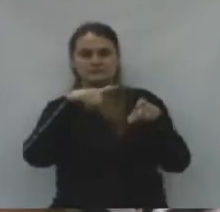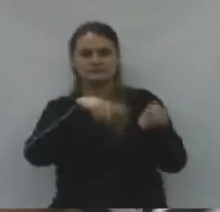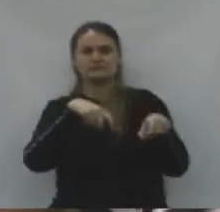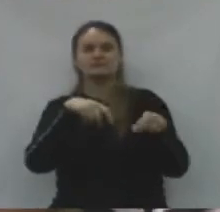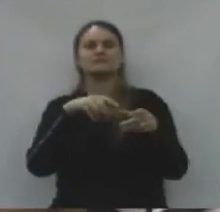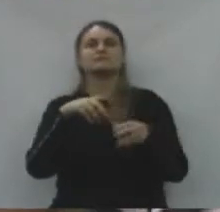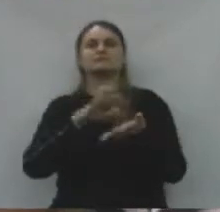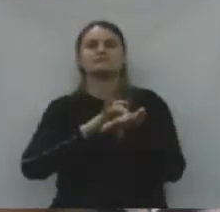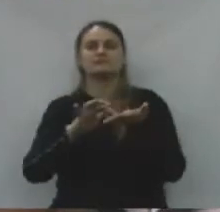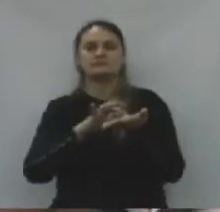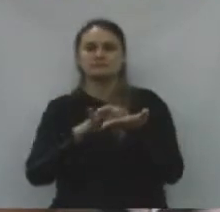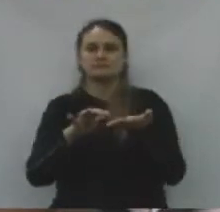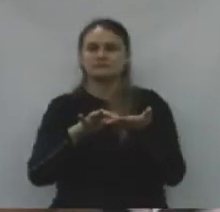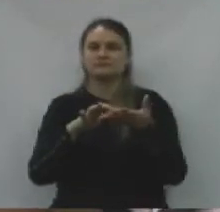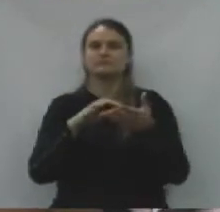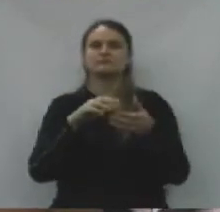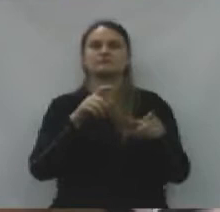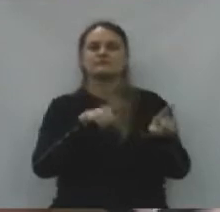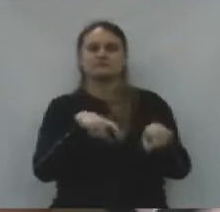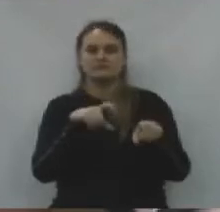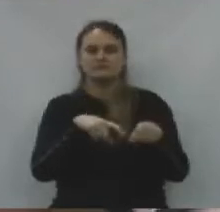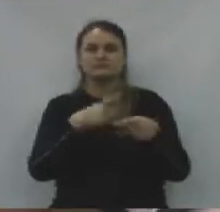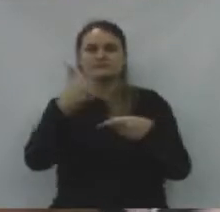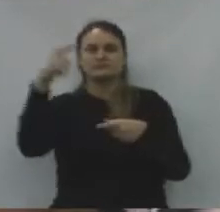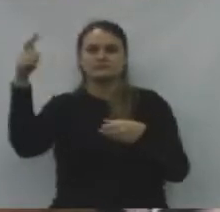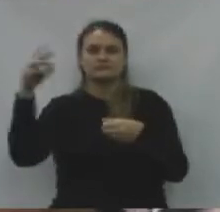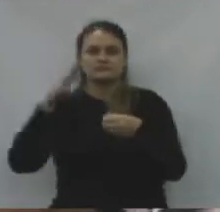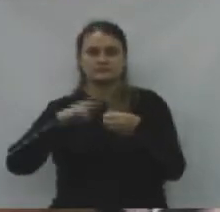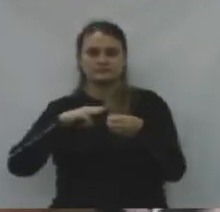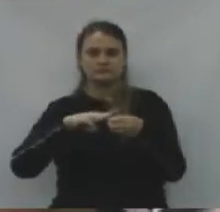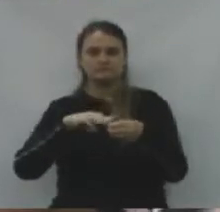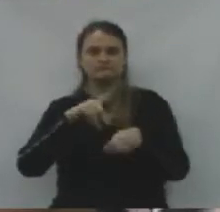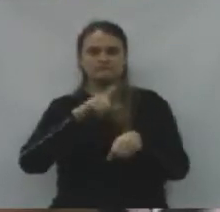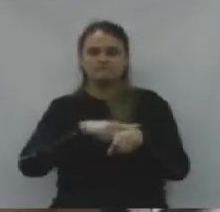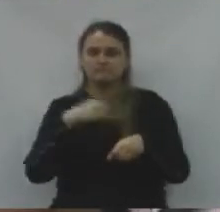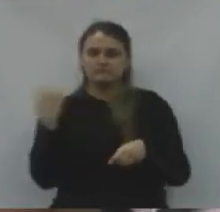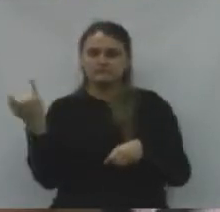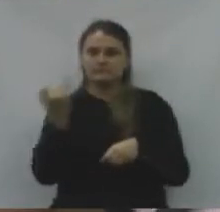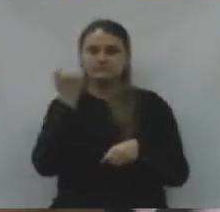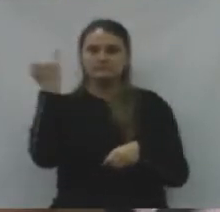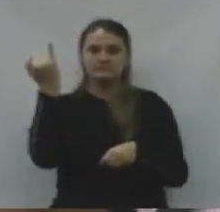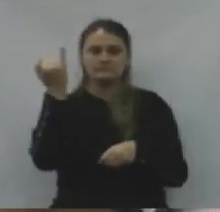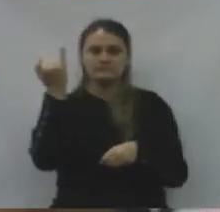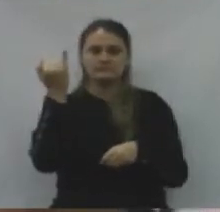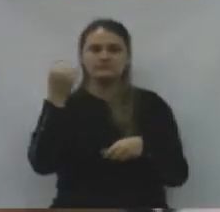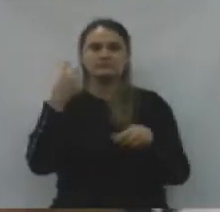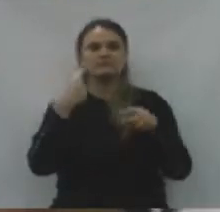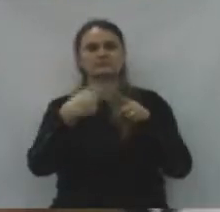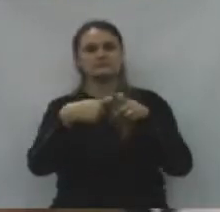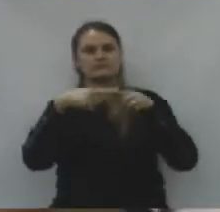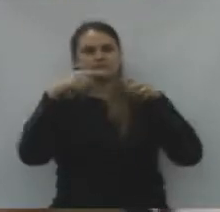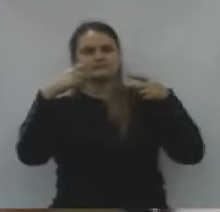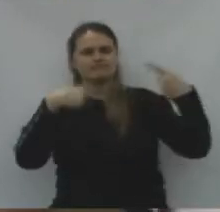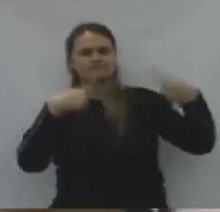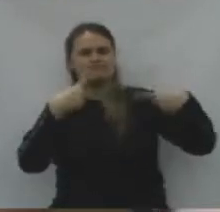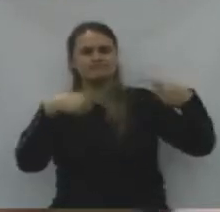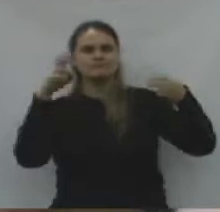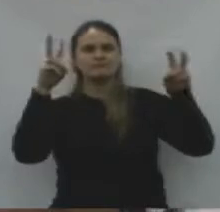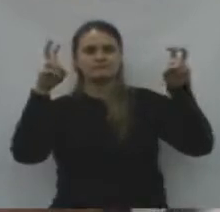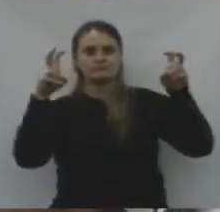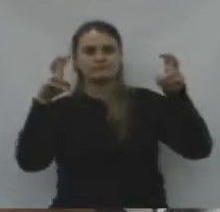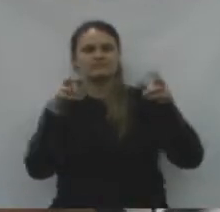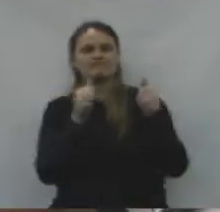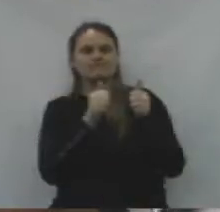produtores secretários de agricultura de outros municípios momento importante pelo assunto que nós podemos